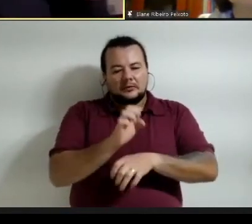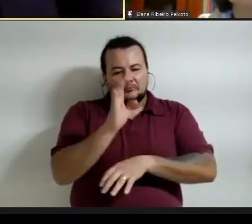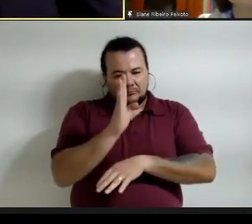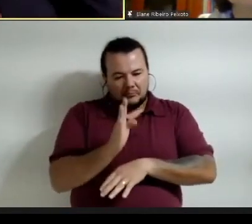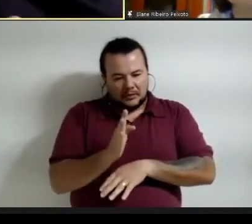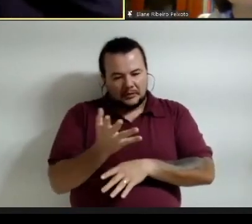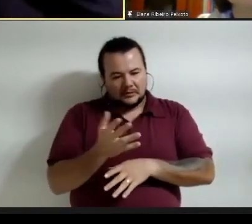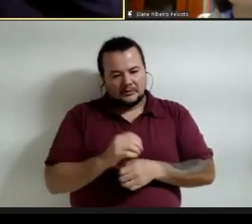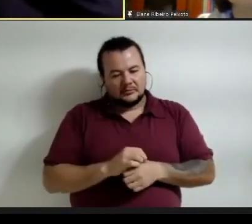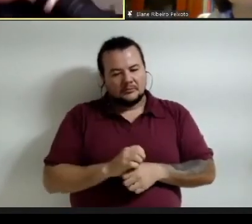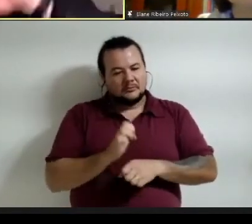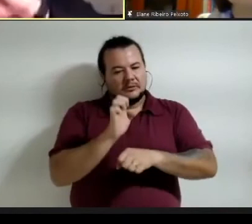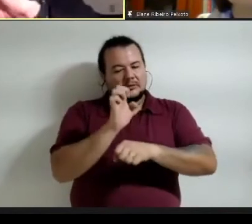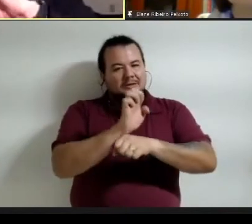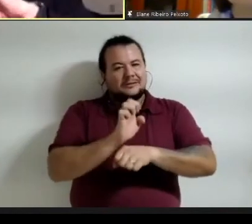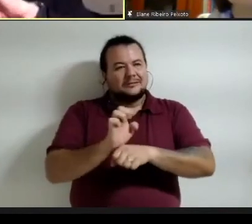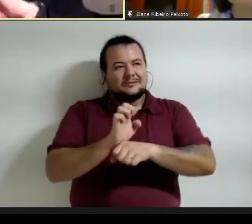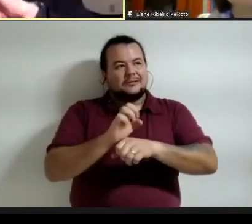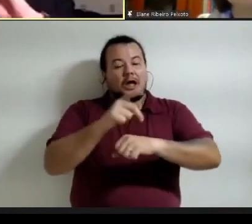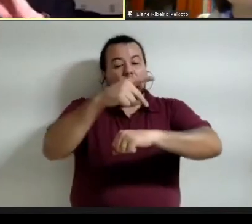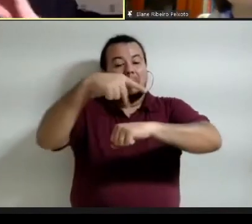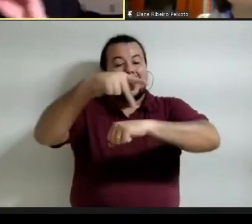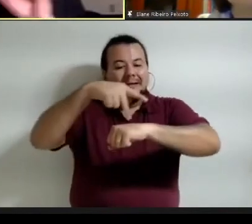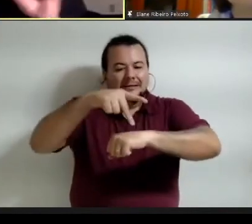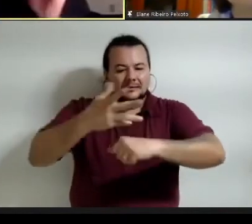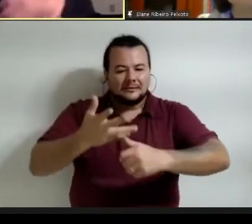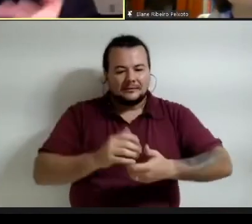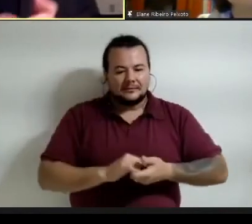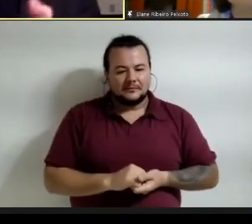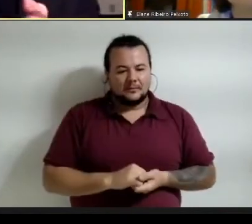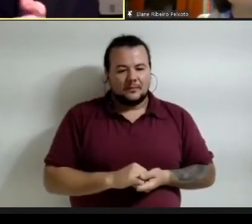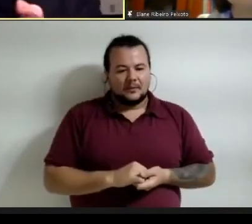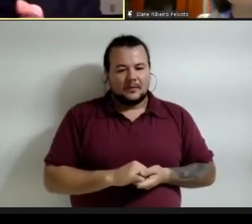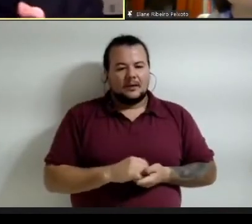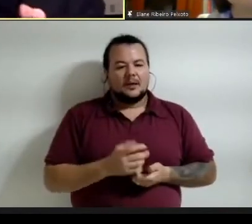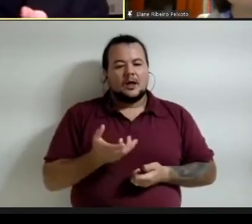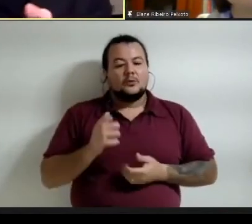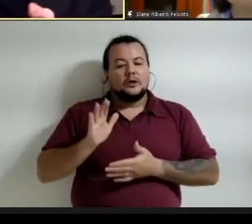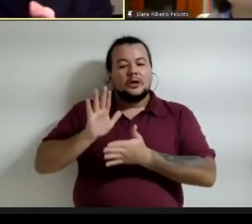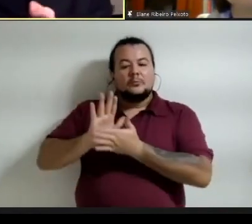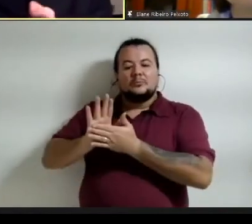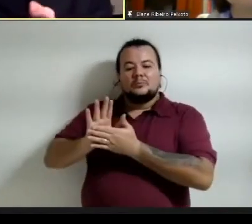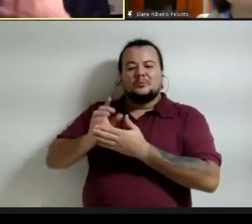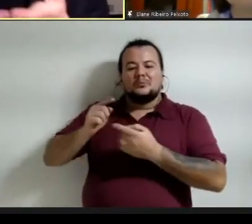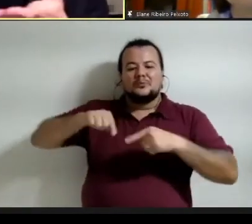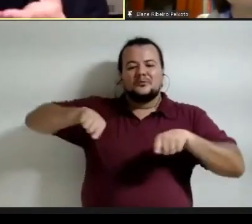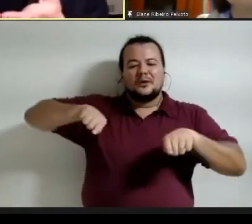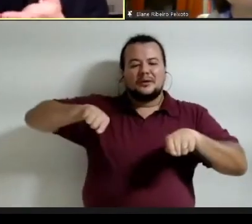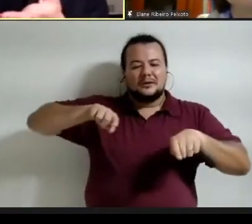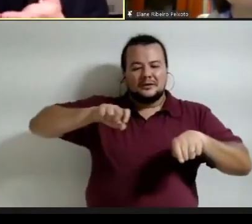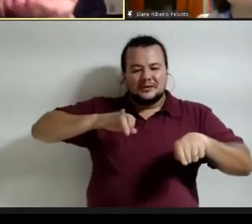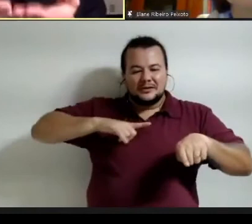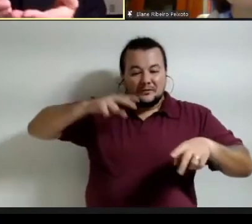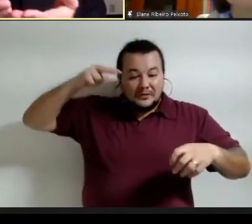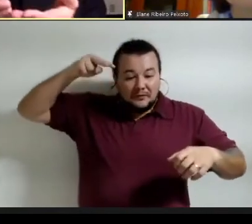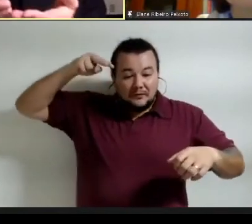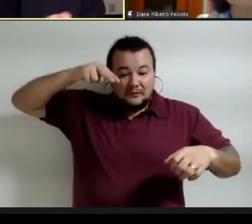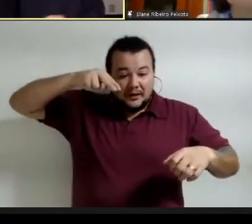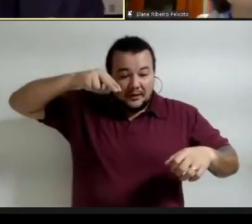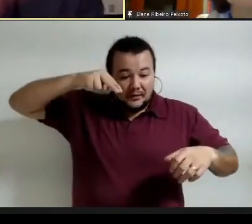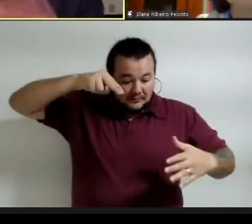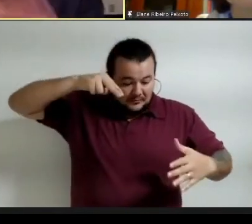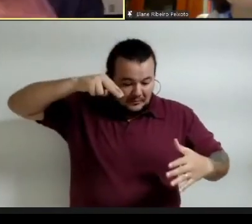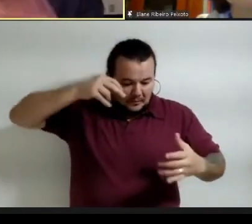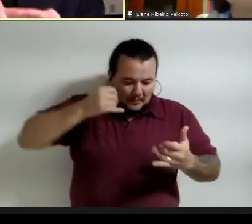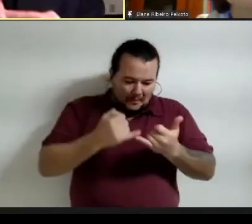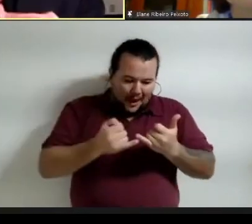Eu gostaria de propor o oposto do que você propôs. Assim, quando você olha de cima, parece que tem uma divisão.